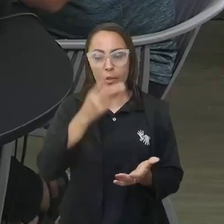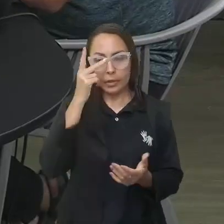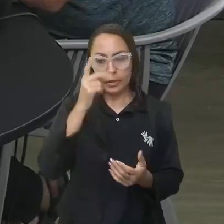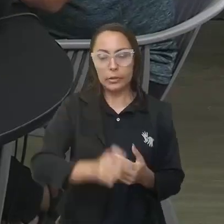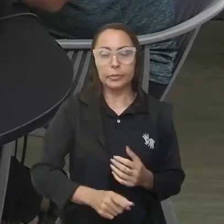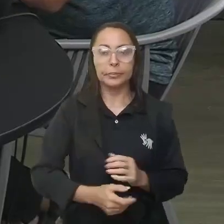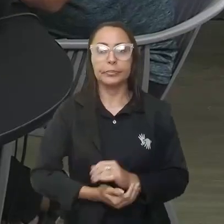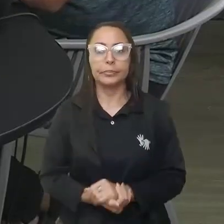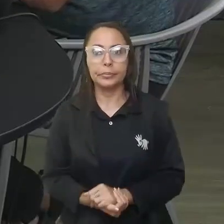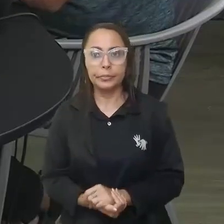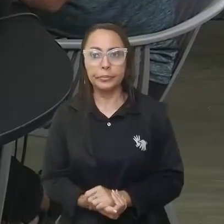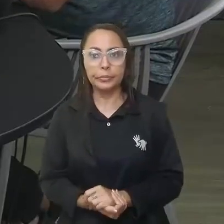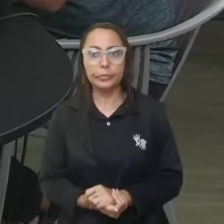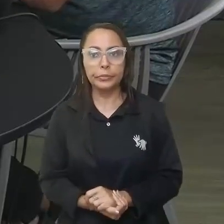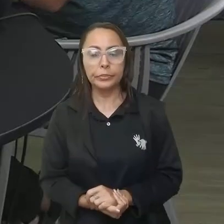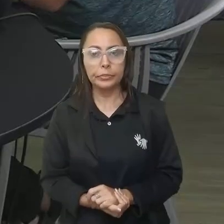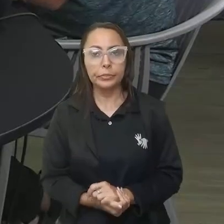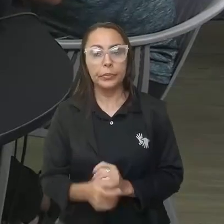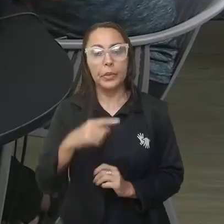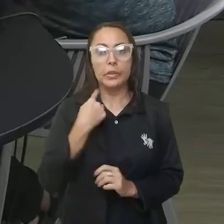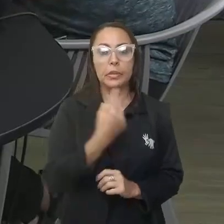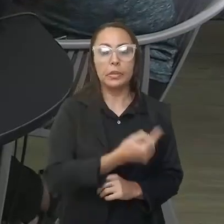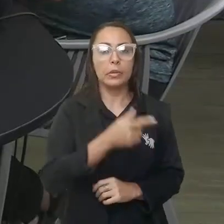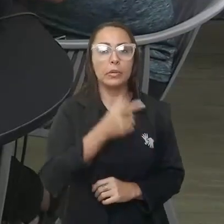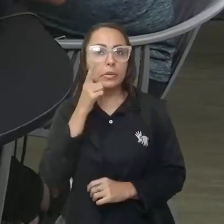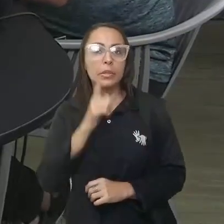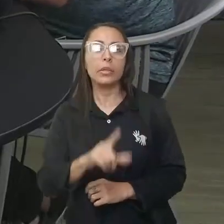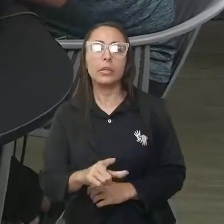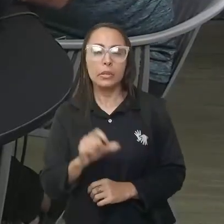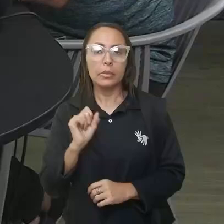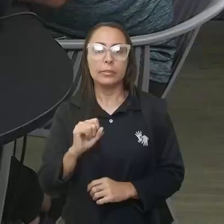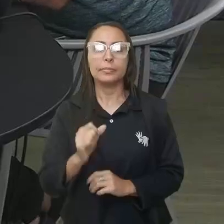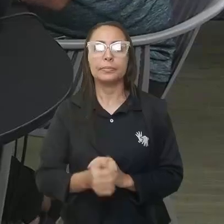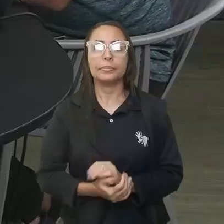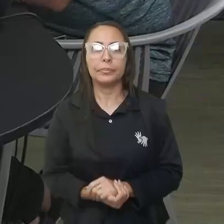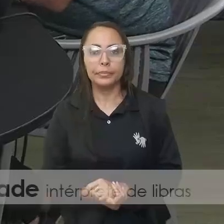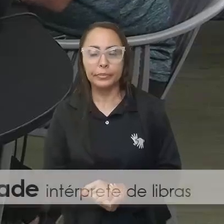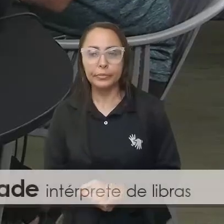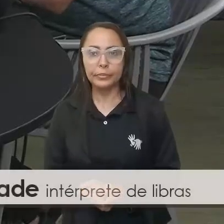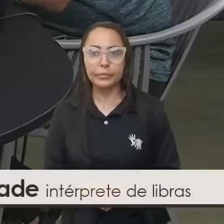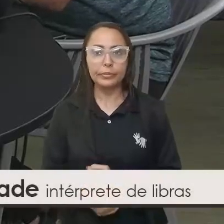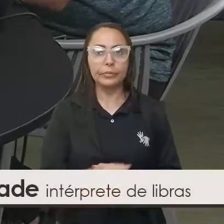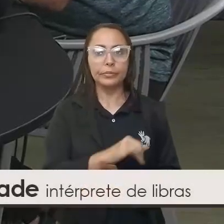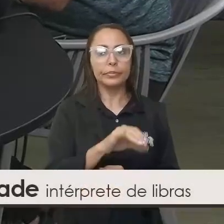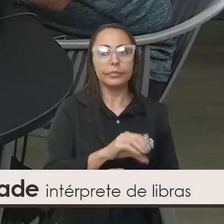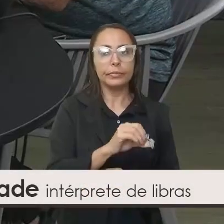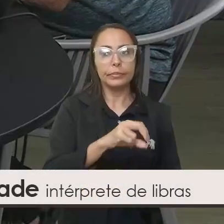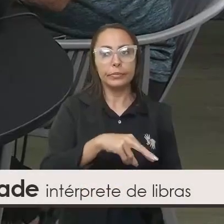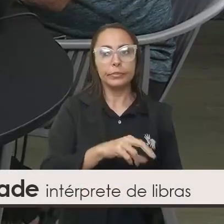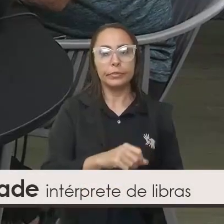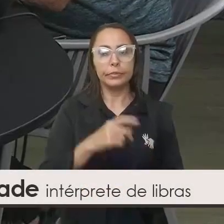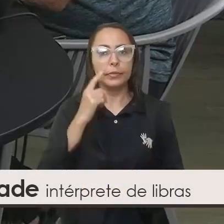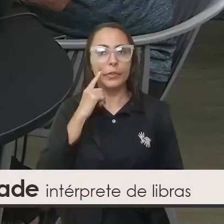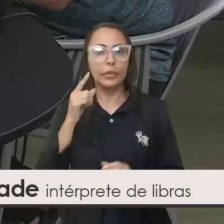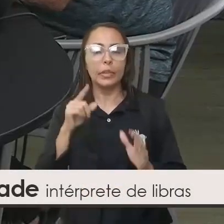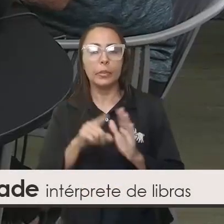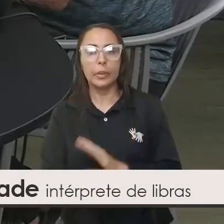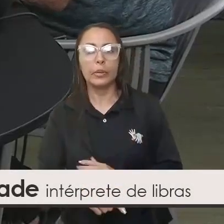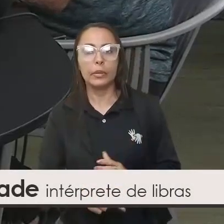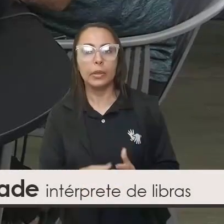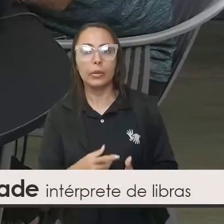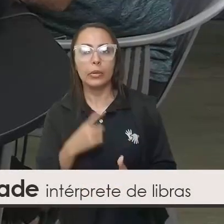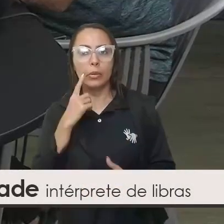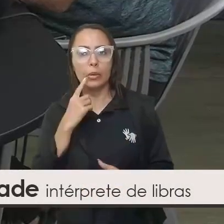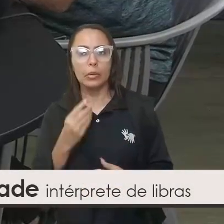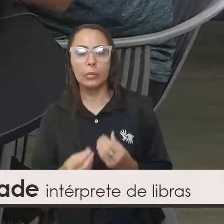para lá, para a gente conseguir levar. O Joana já está falando a pergunta, veja só como seria a